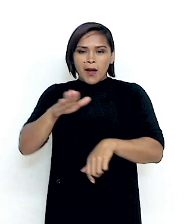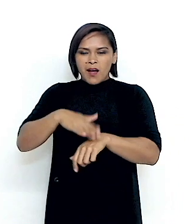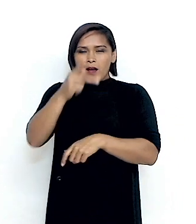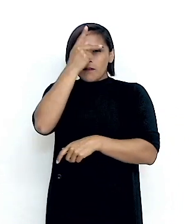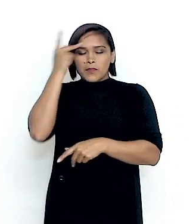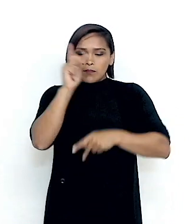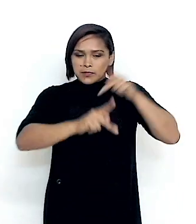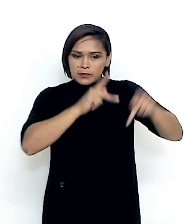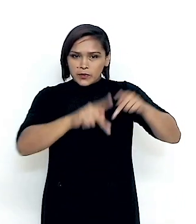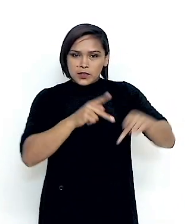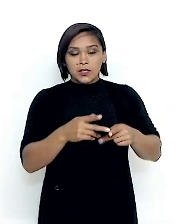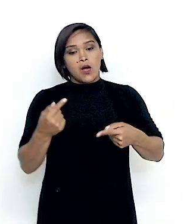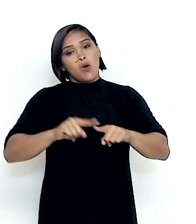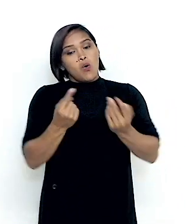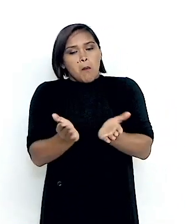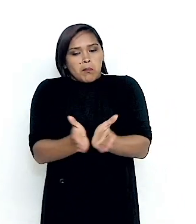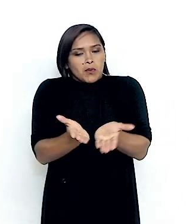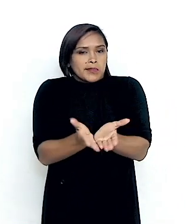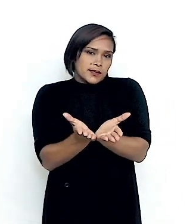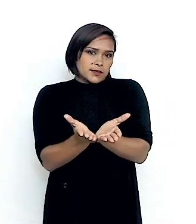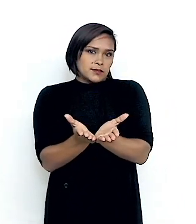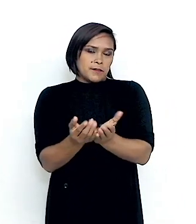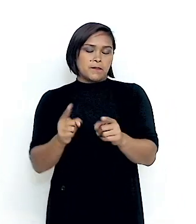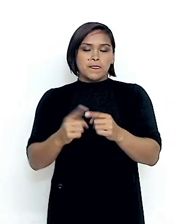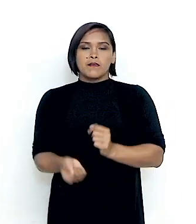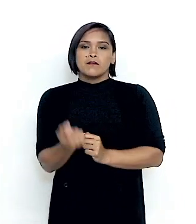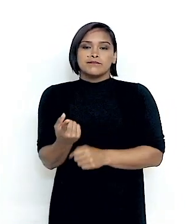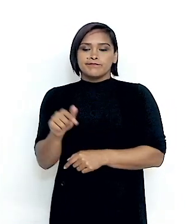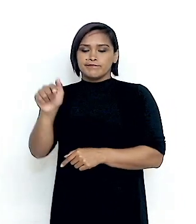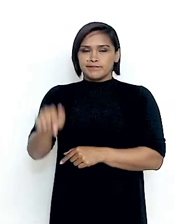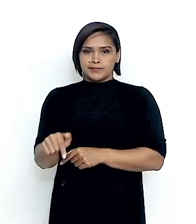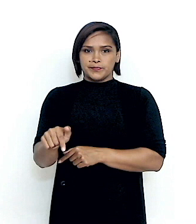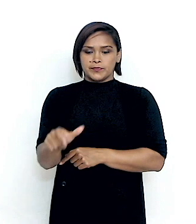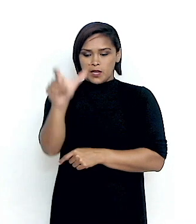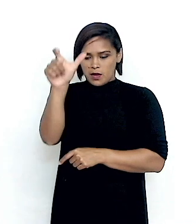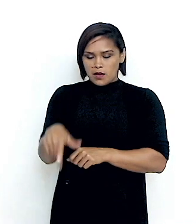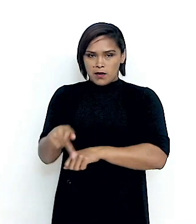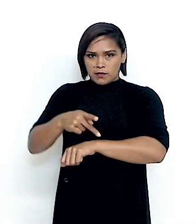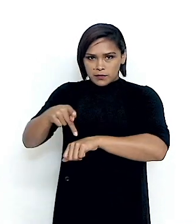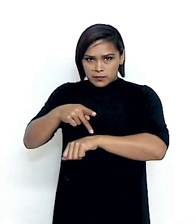tenham bolsões de pobreza, né, onde